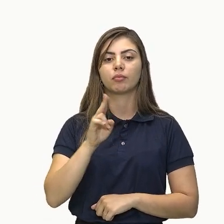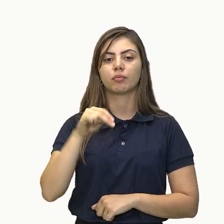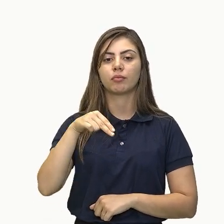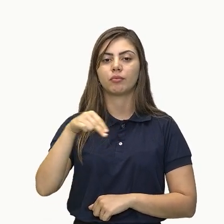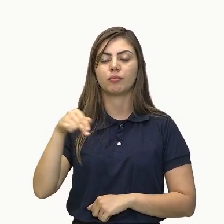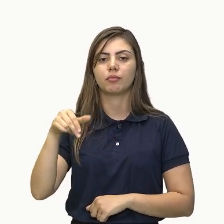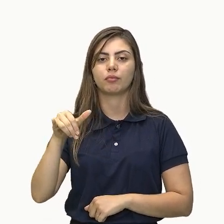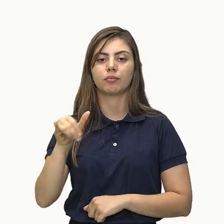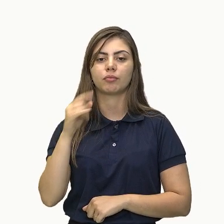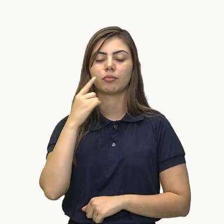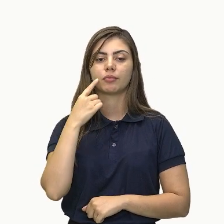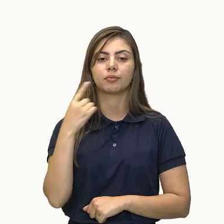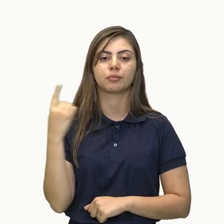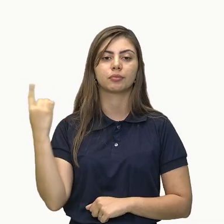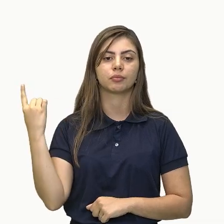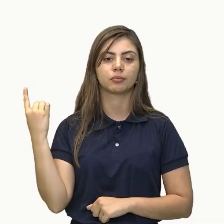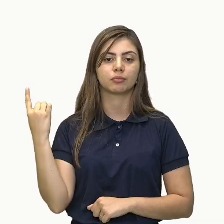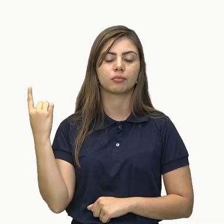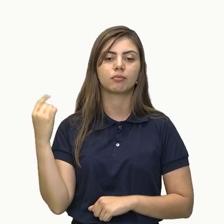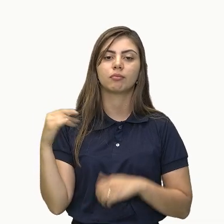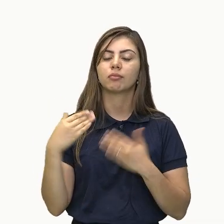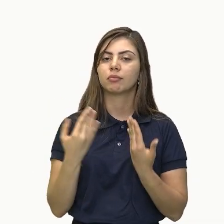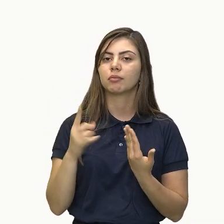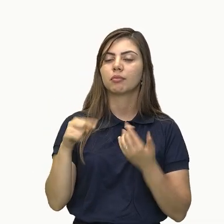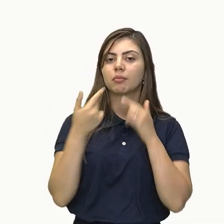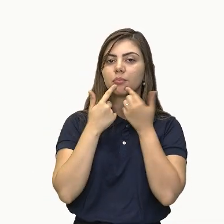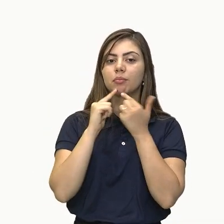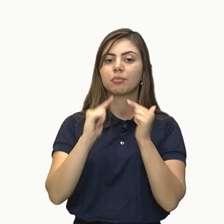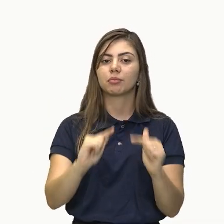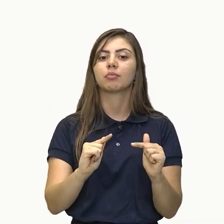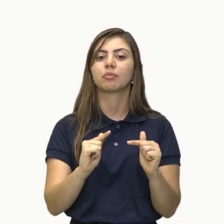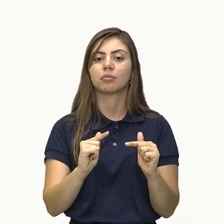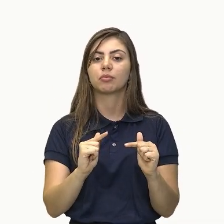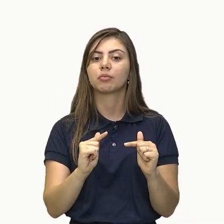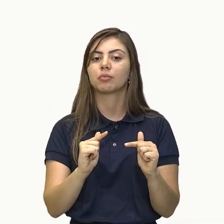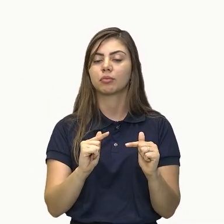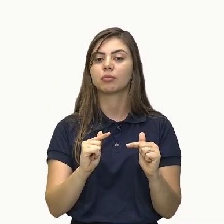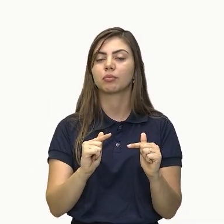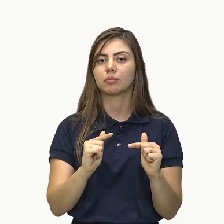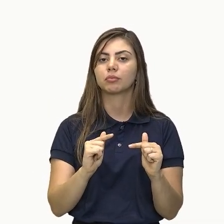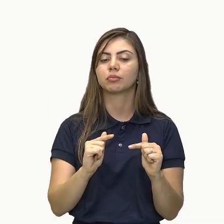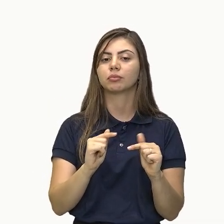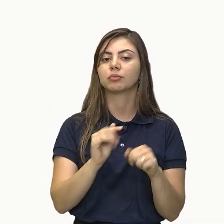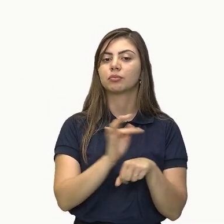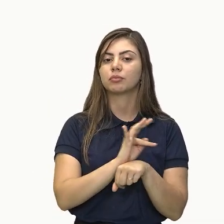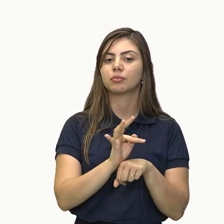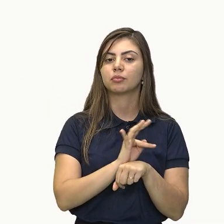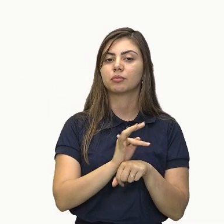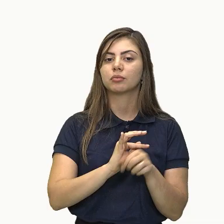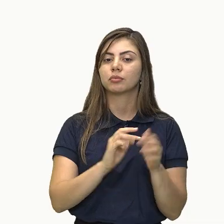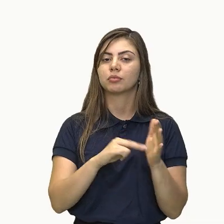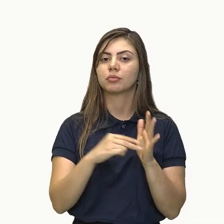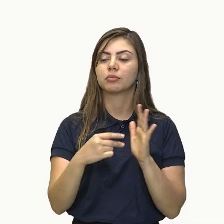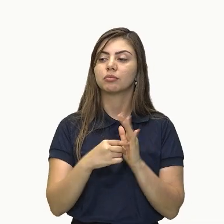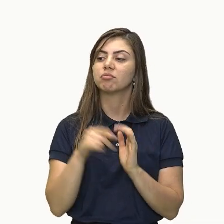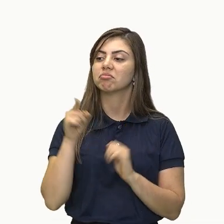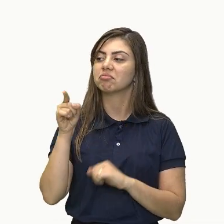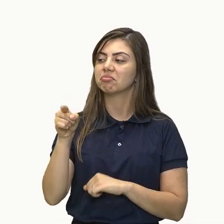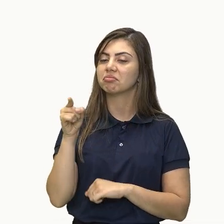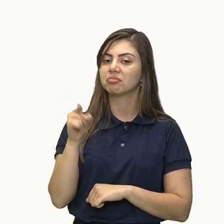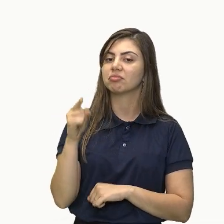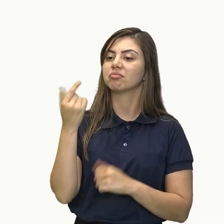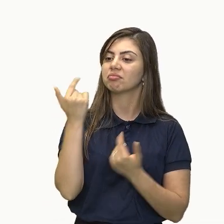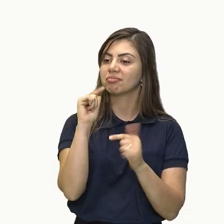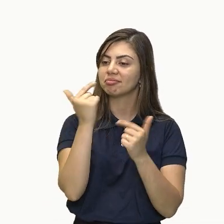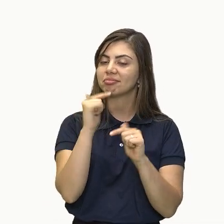very funny. É uma linguagem informal. Significa você é muito engraçado. A